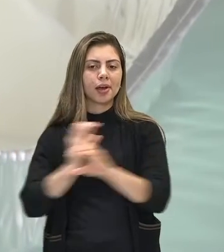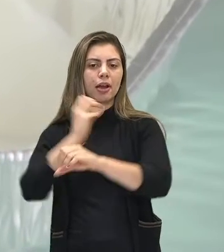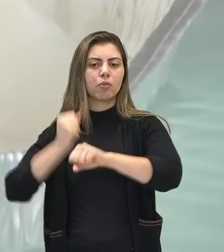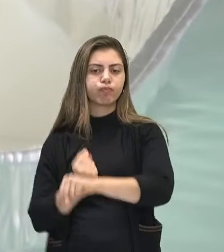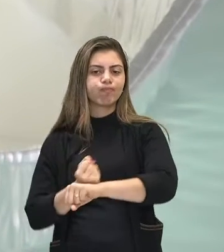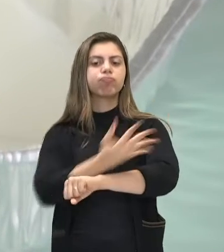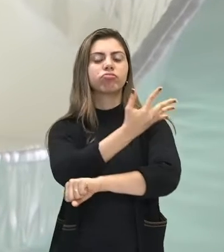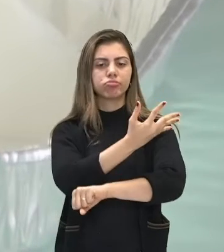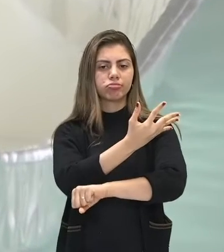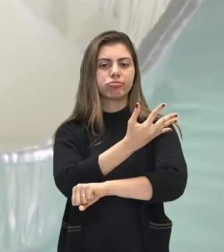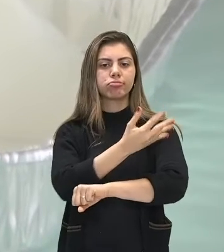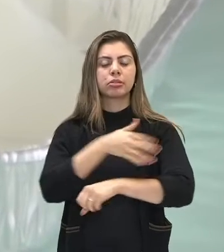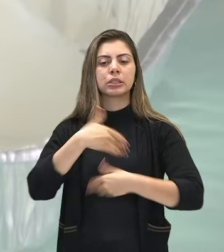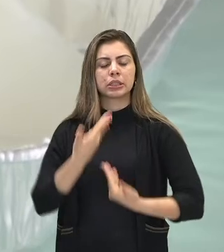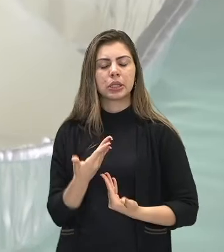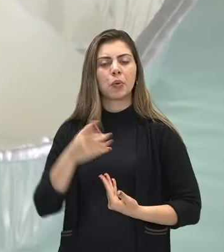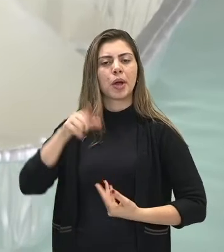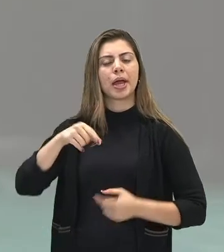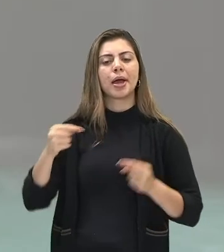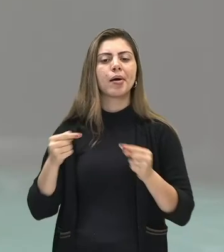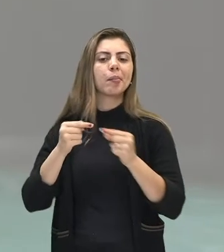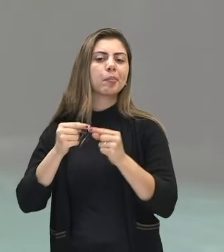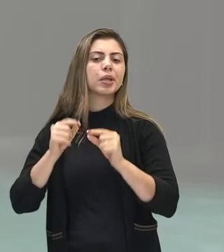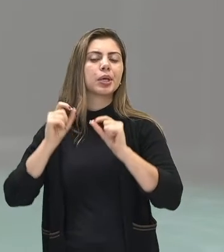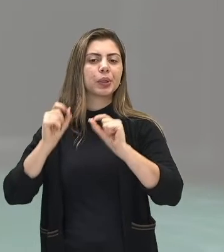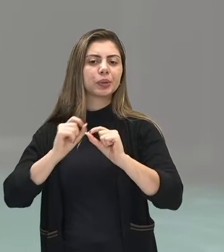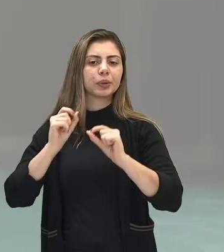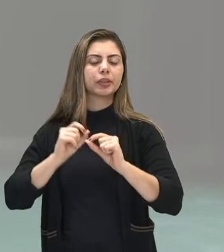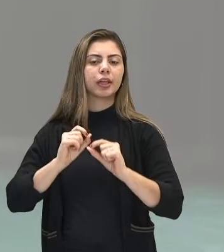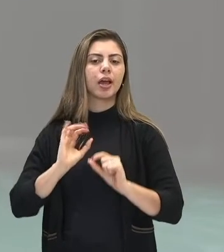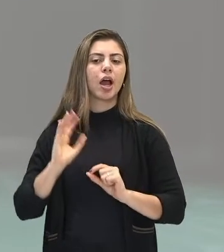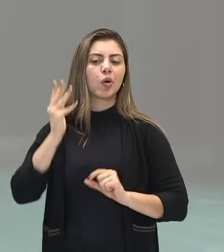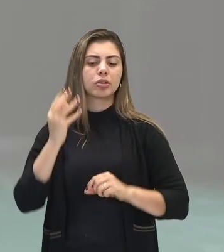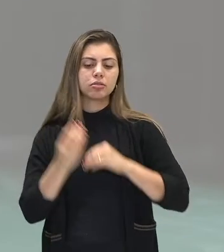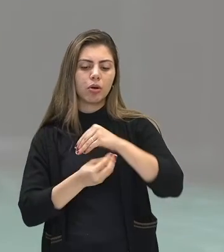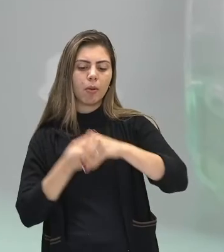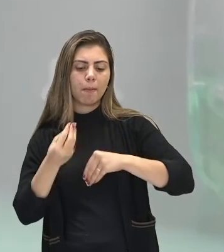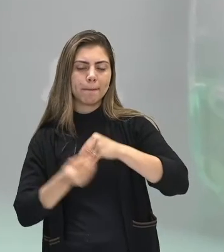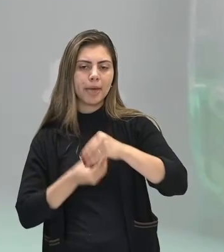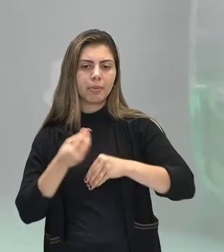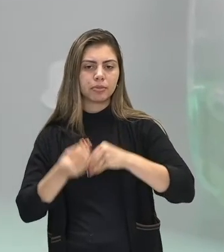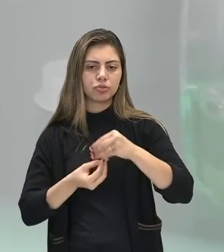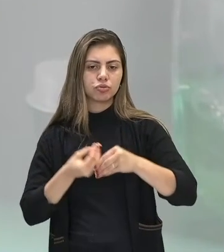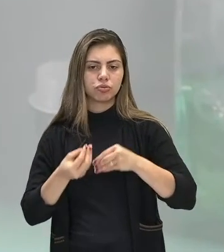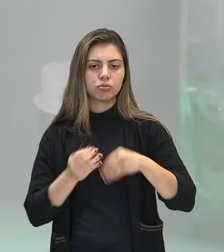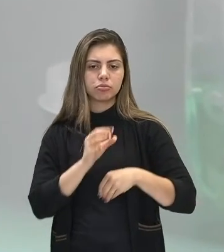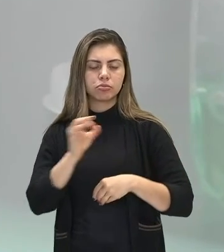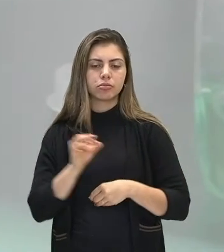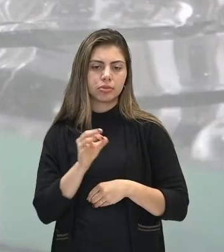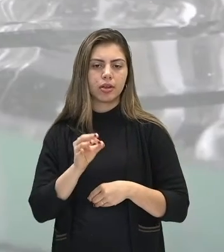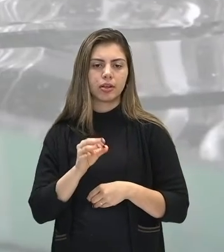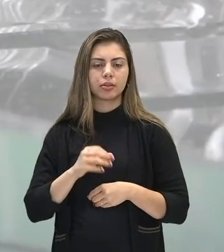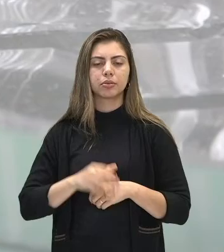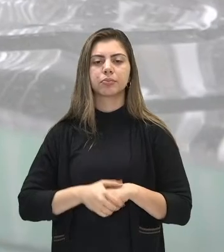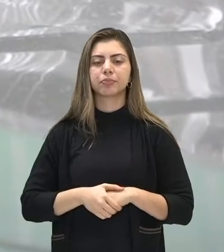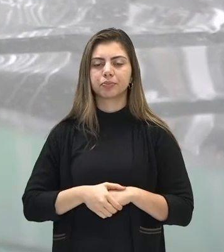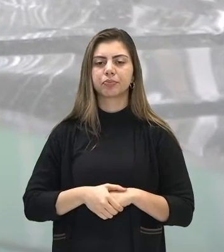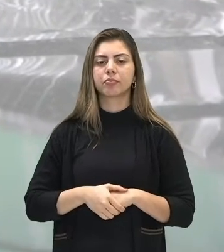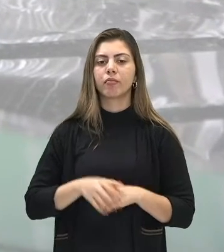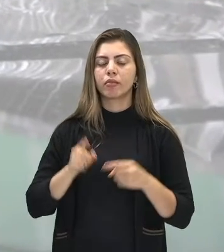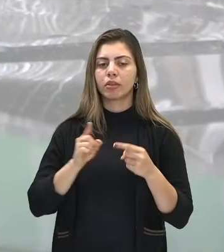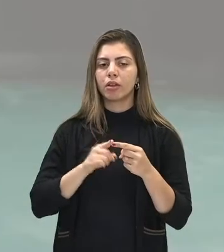Então, essa reação, a reação da água oxigenada, né, com